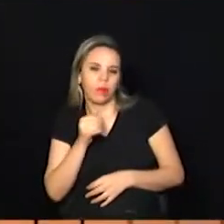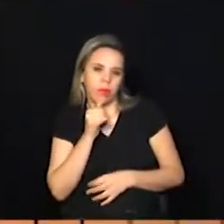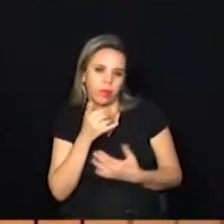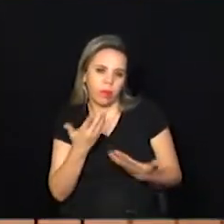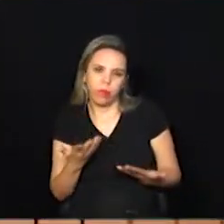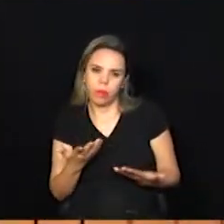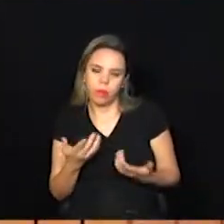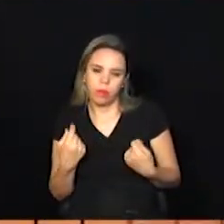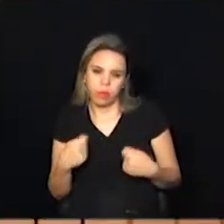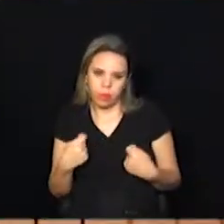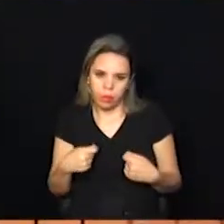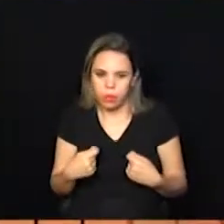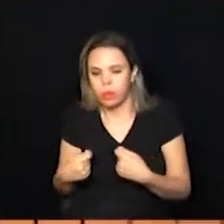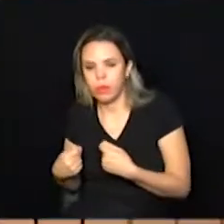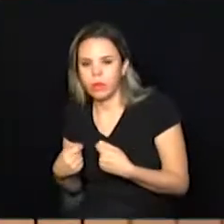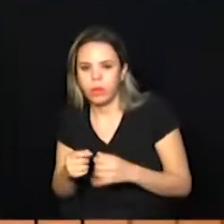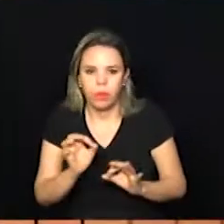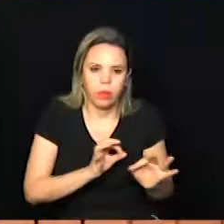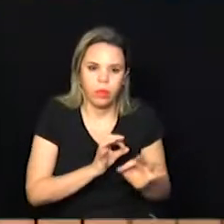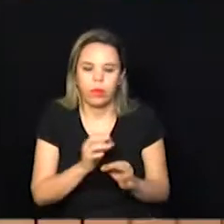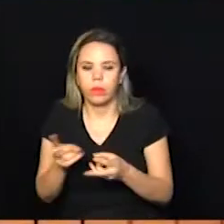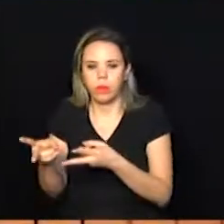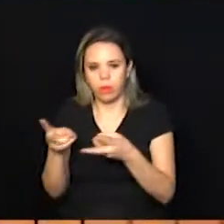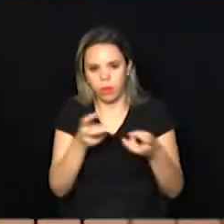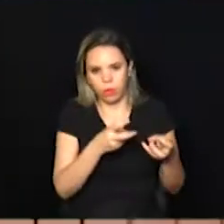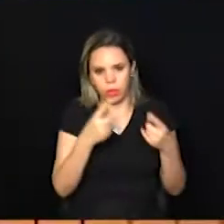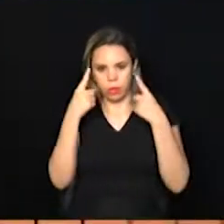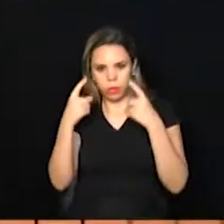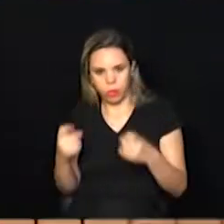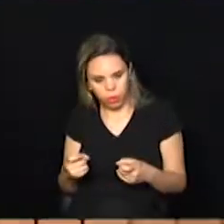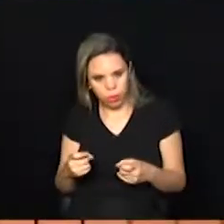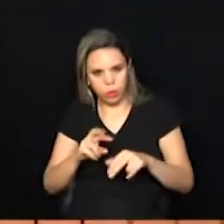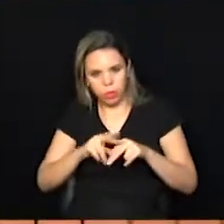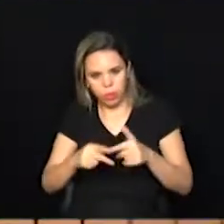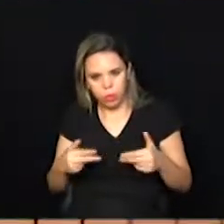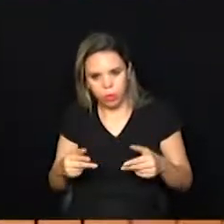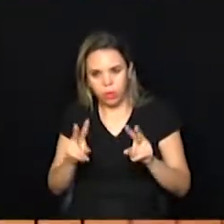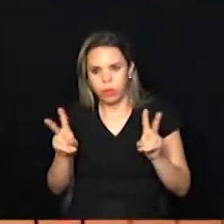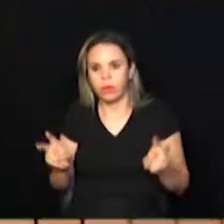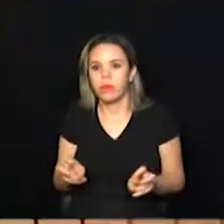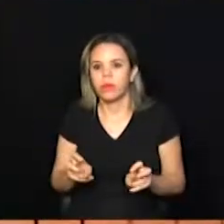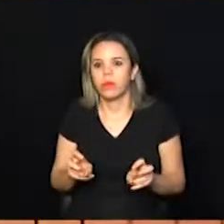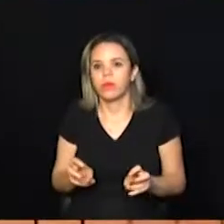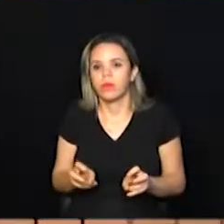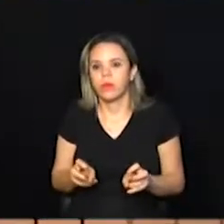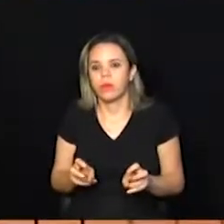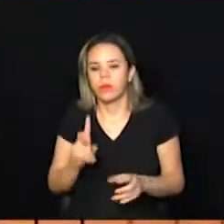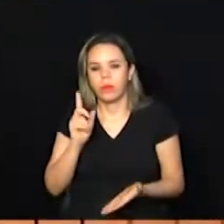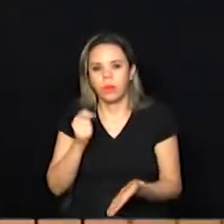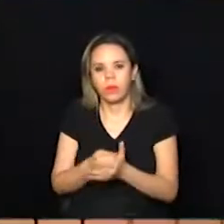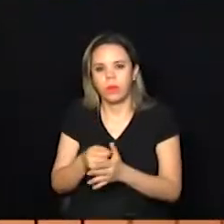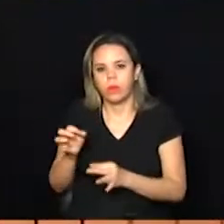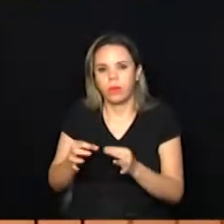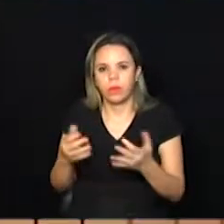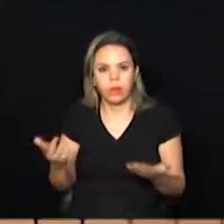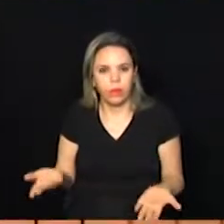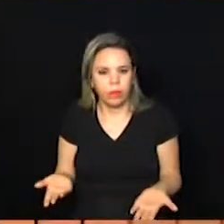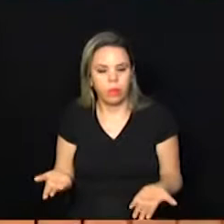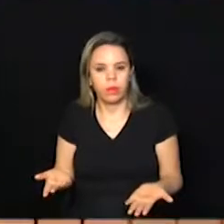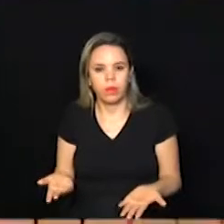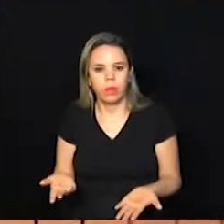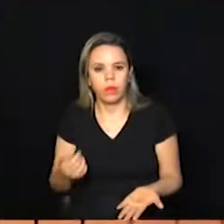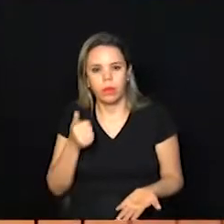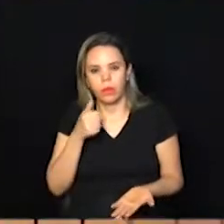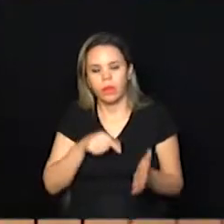a gente precisa colocar a ótica da violência de gênero sobre as decisões judiciais. E aí, a